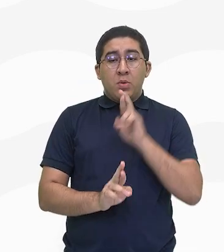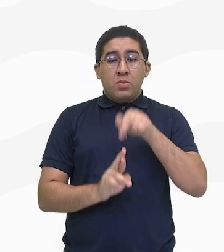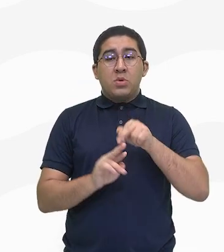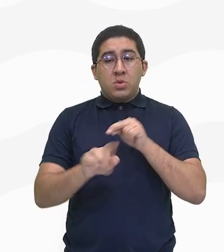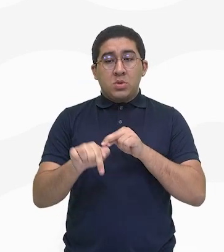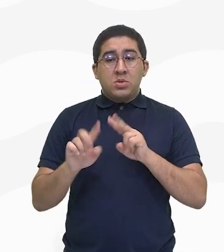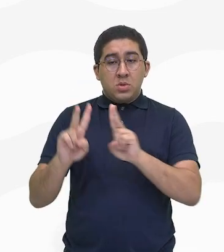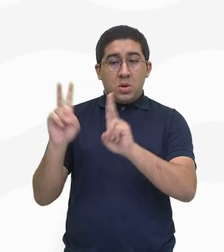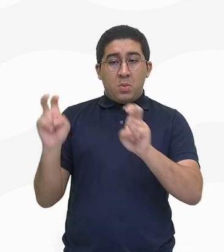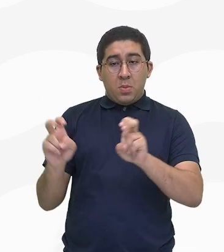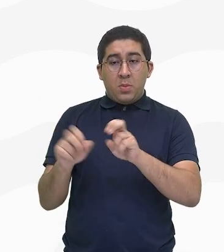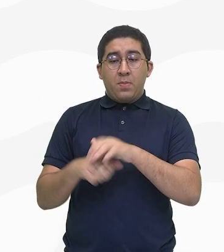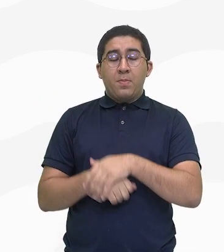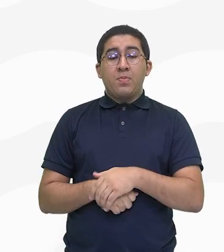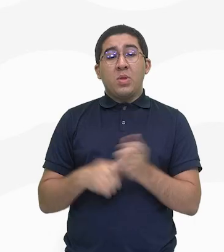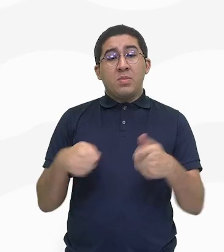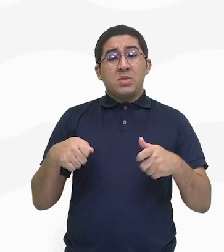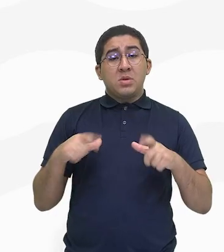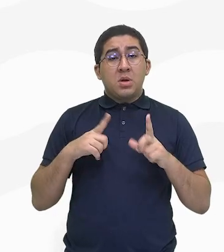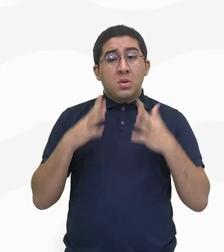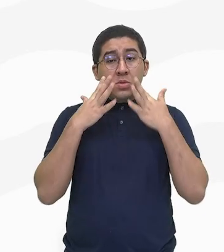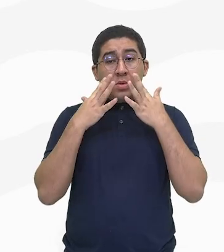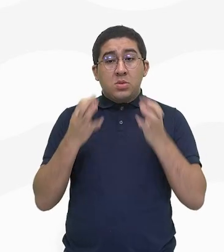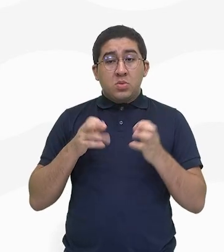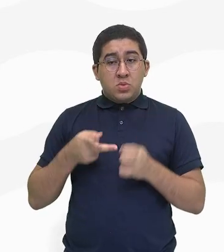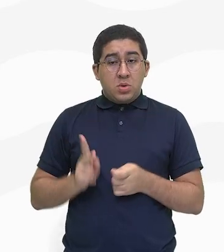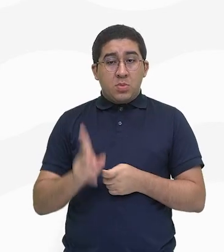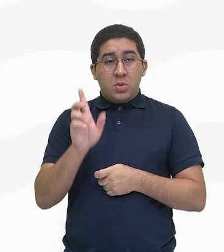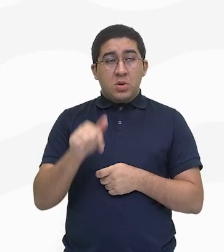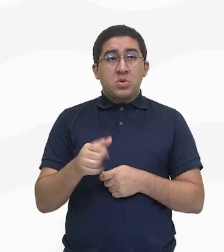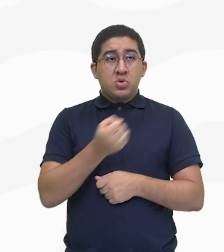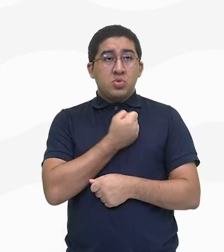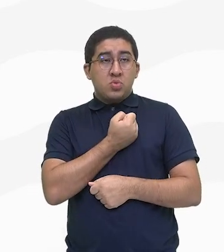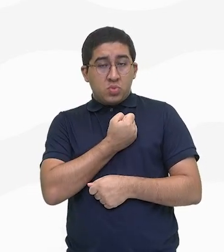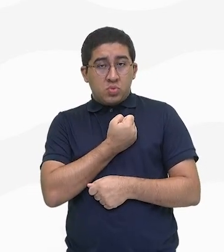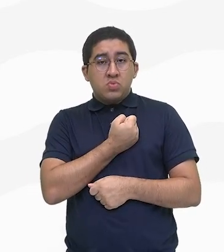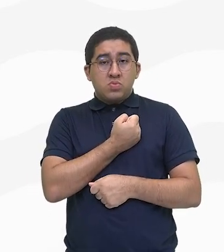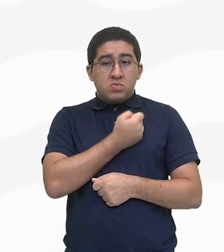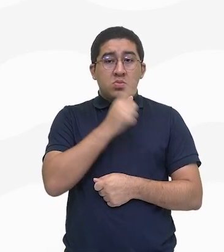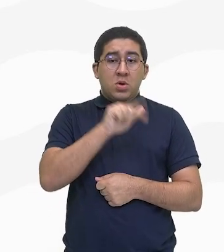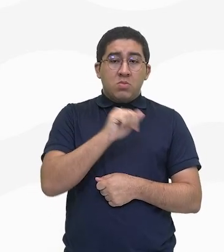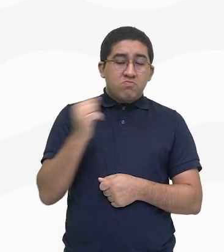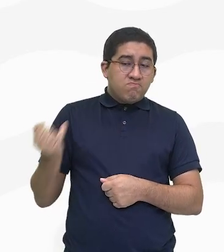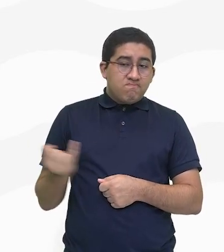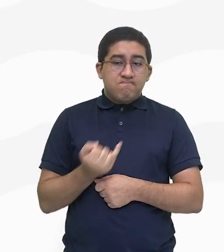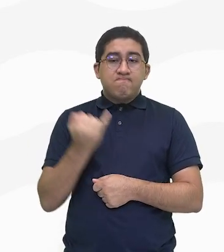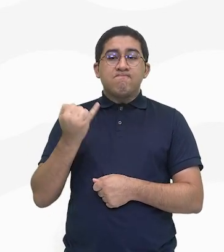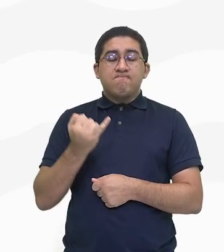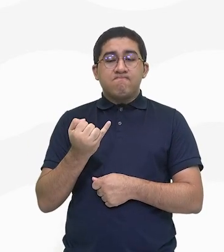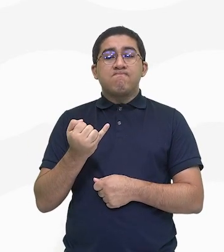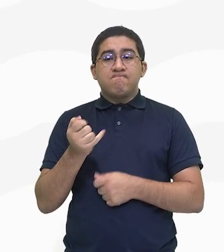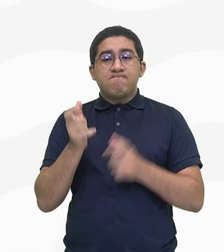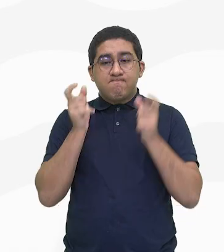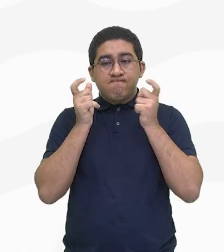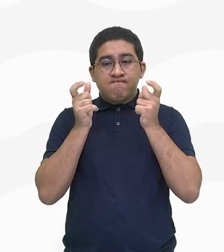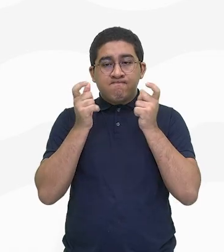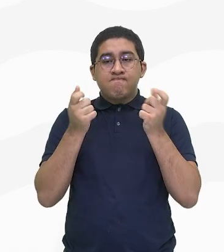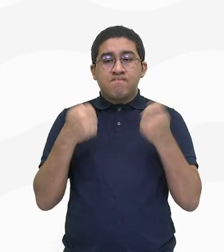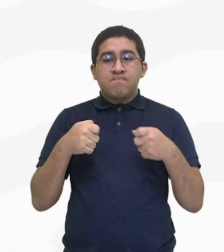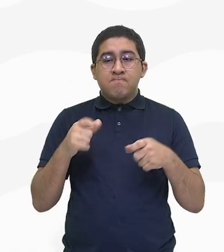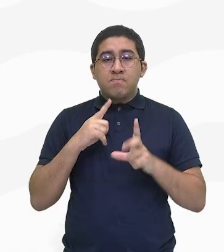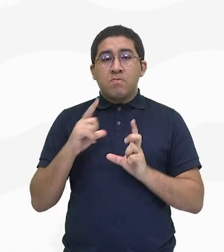desmatamento. Exatamente, é preciso ter muita atenção para esses números, que eles são alarmantes, e